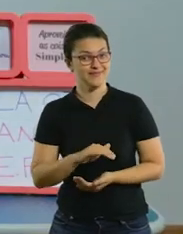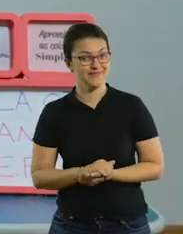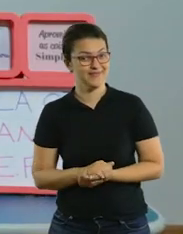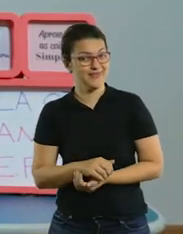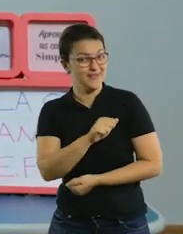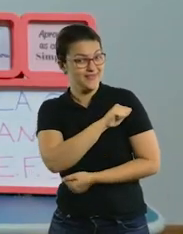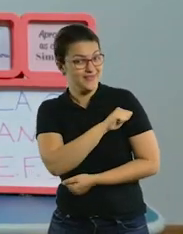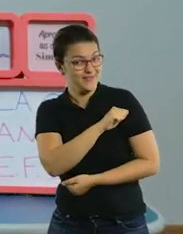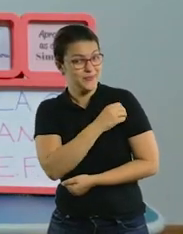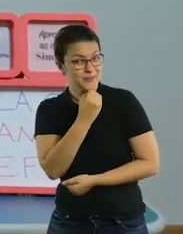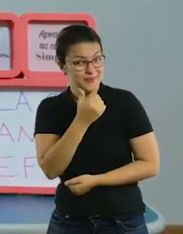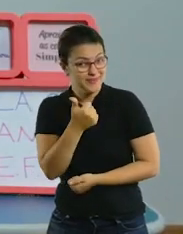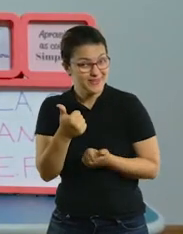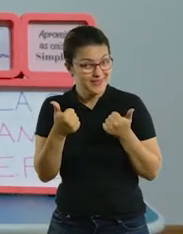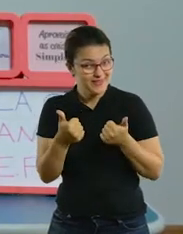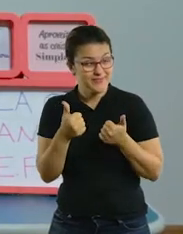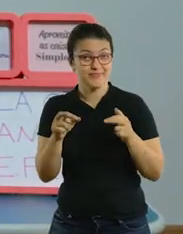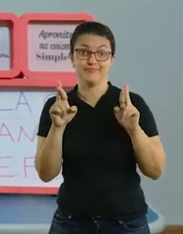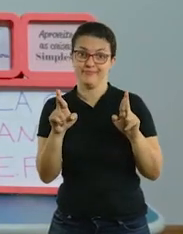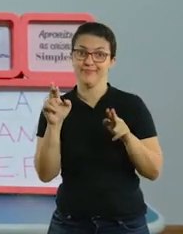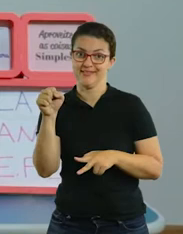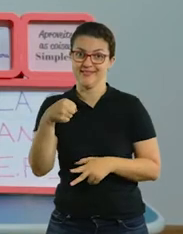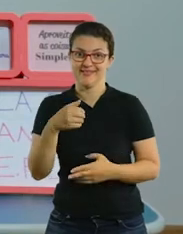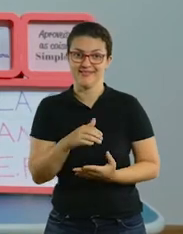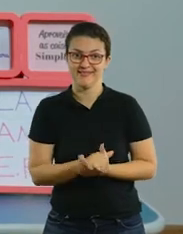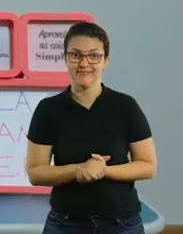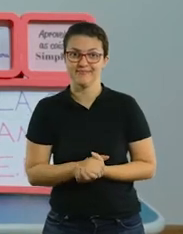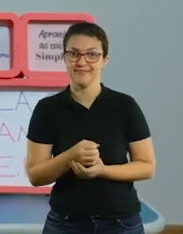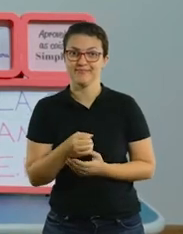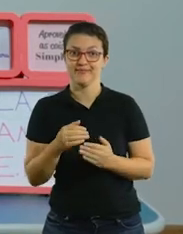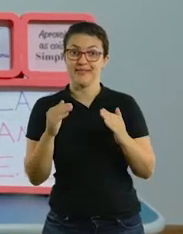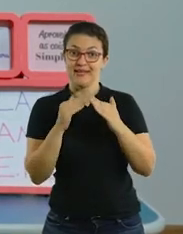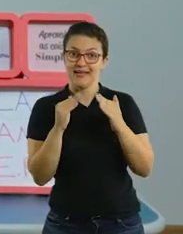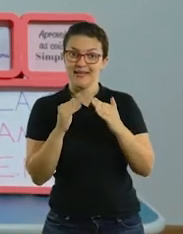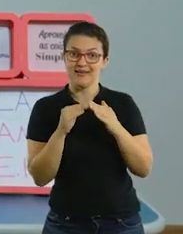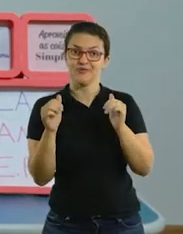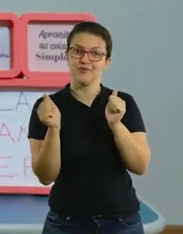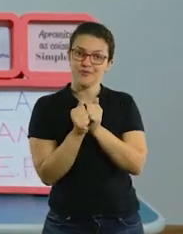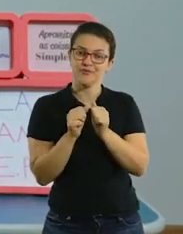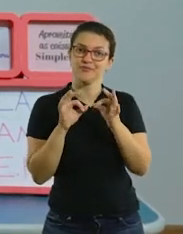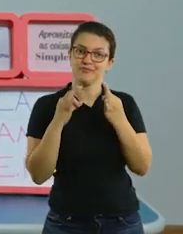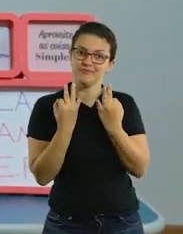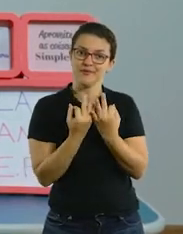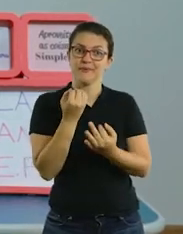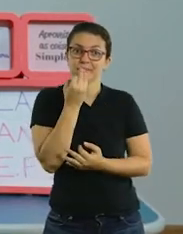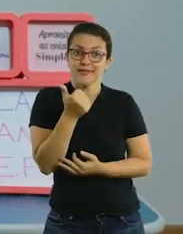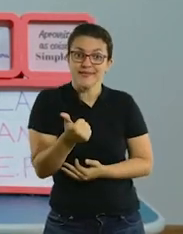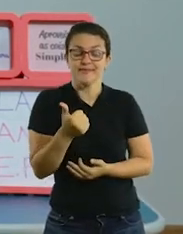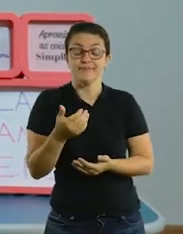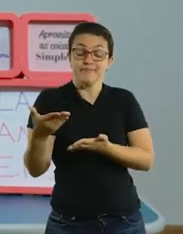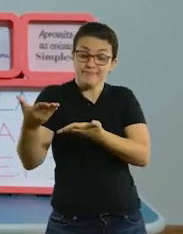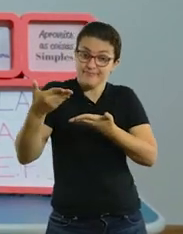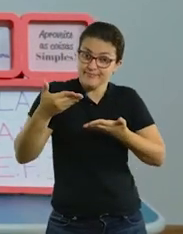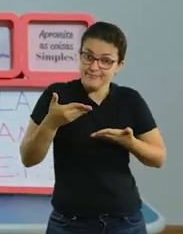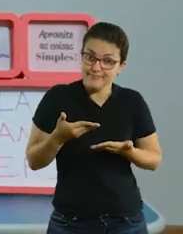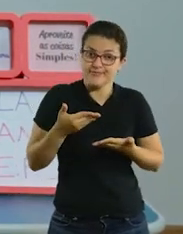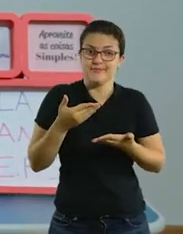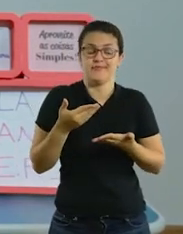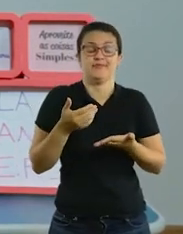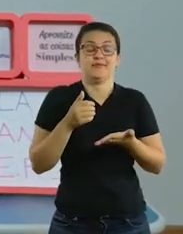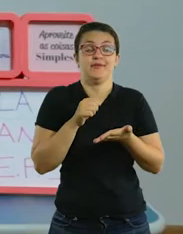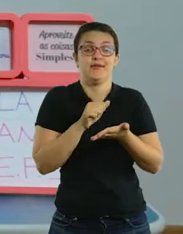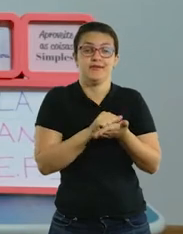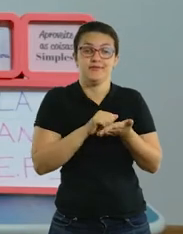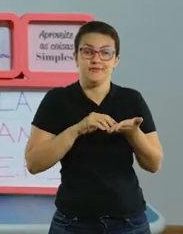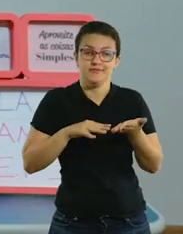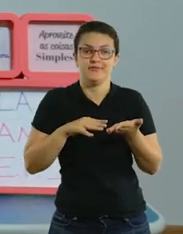Olá, queridos e queridas alunas, tudo bem com vocês? Espero que sim, que estejam bem em casa com suas famílias. Sejam bem-vindos a mais uma aula